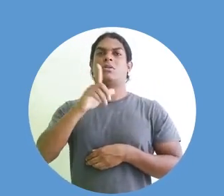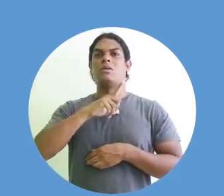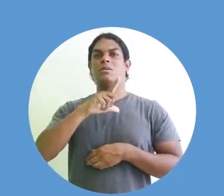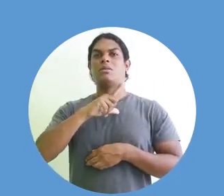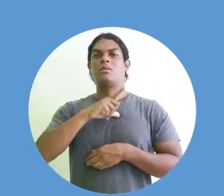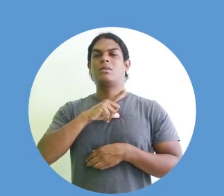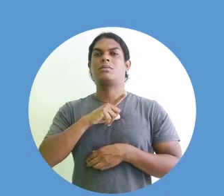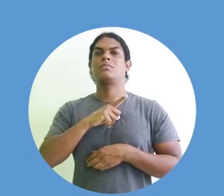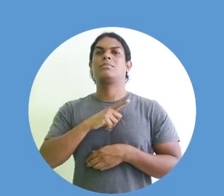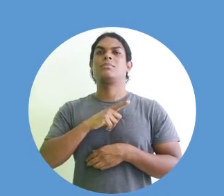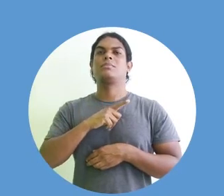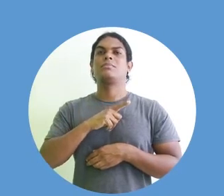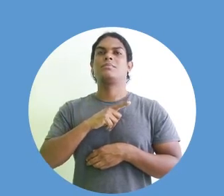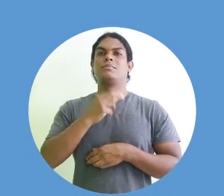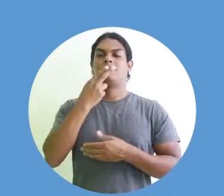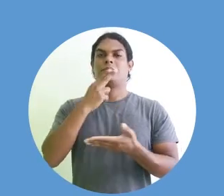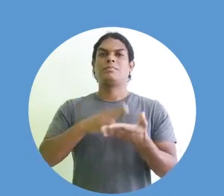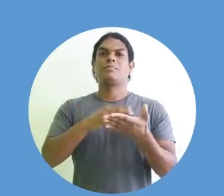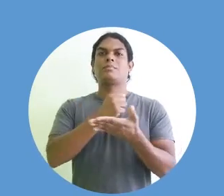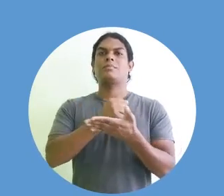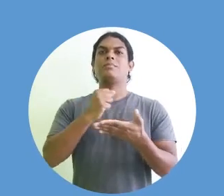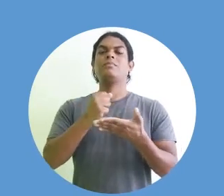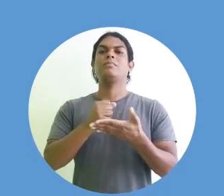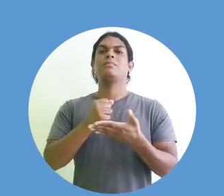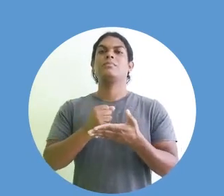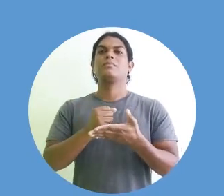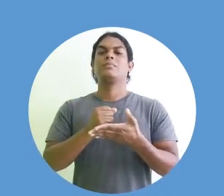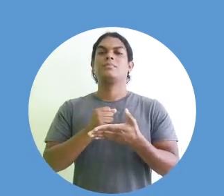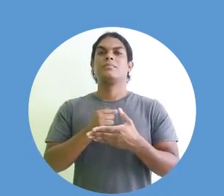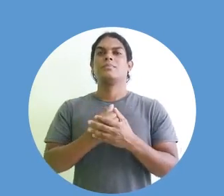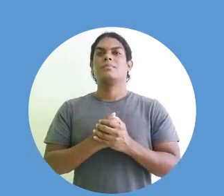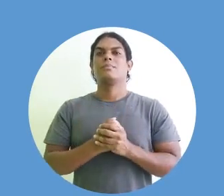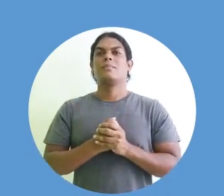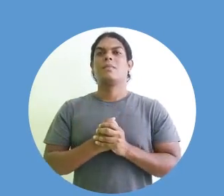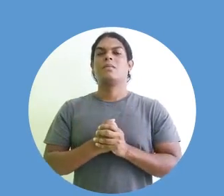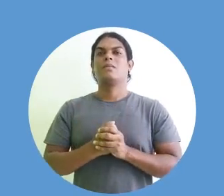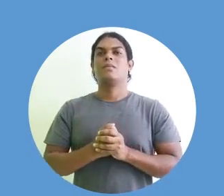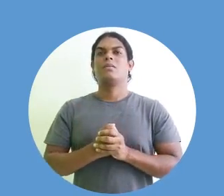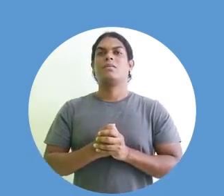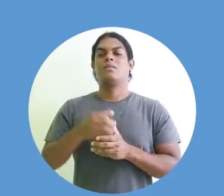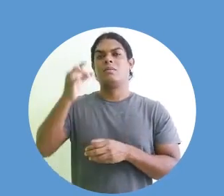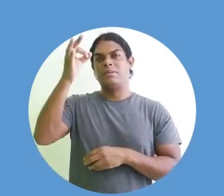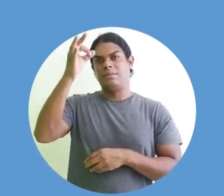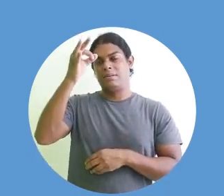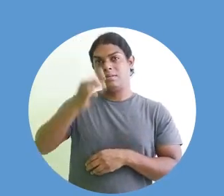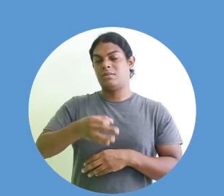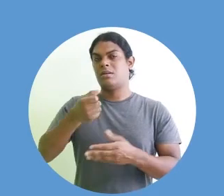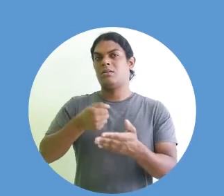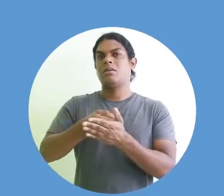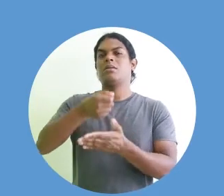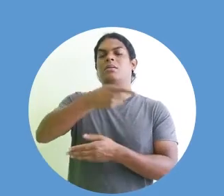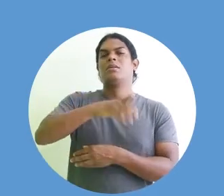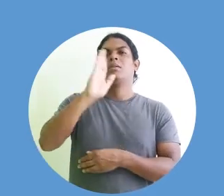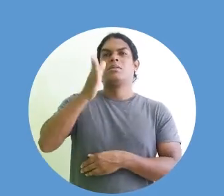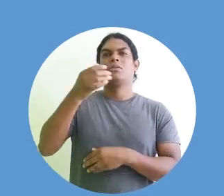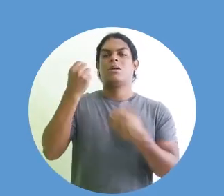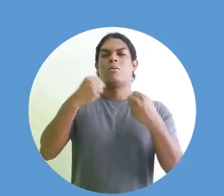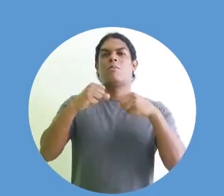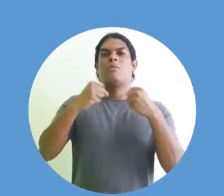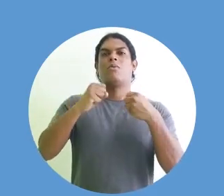ele, que é através da carta de crédito, informando que quando for confirmado e definido todos aqueles critérios, ele vai